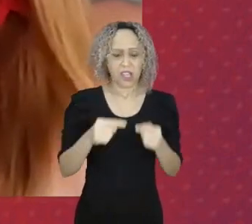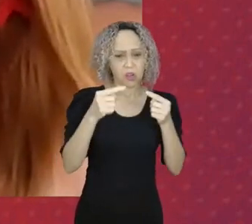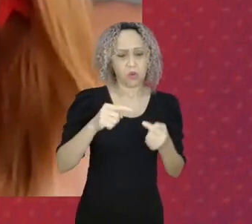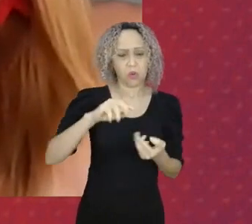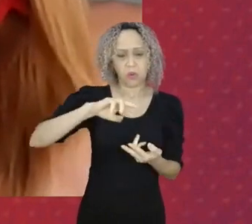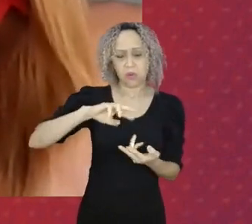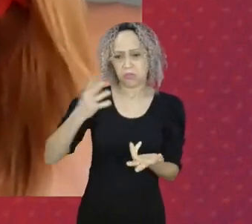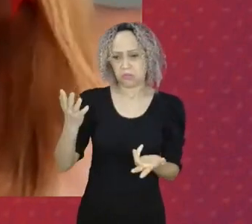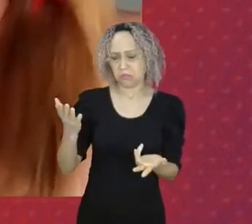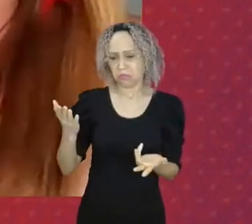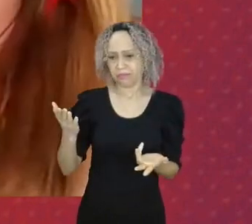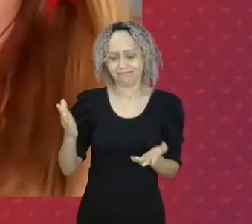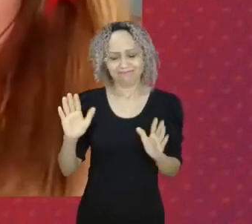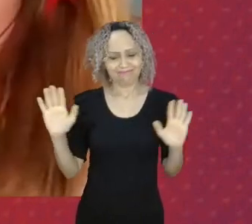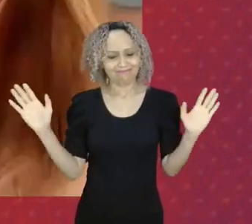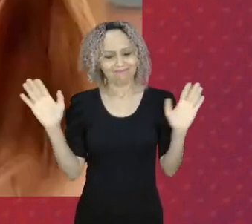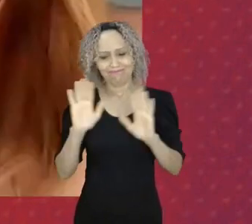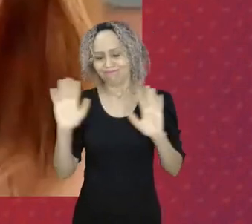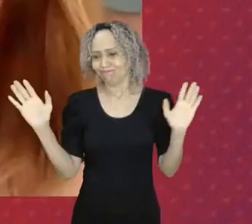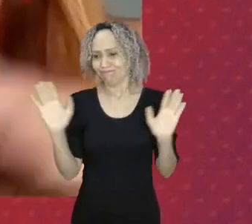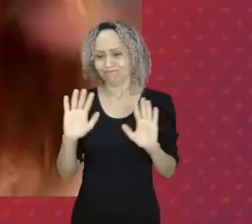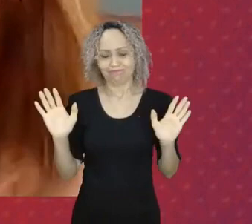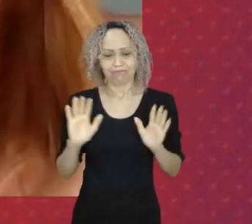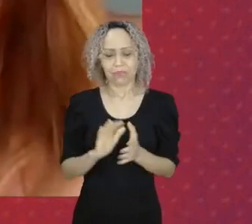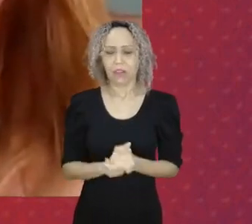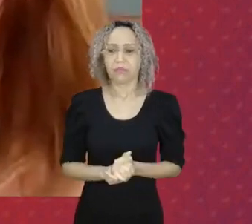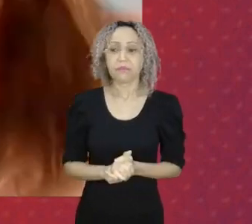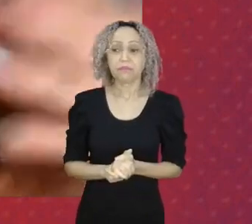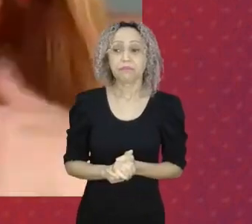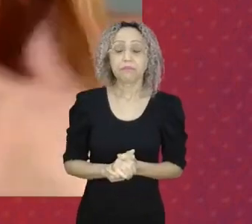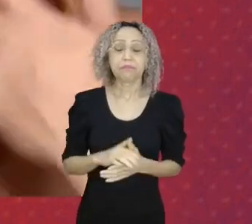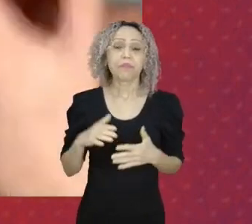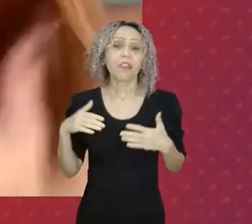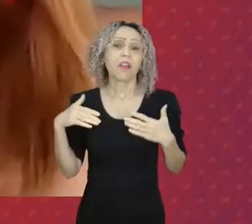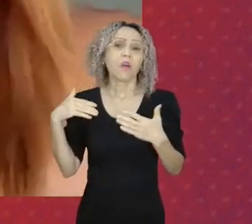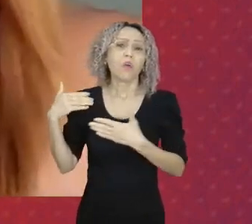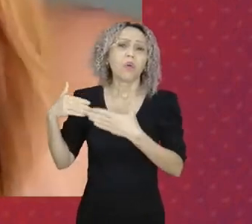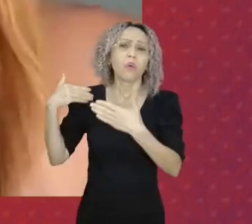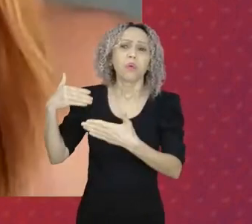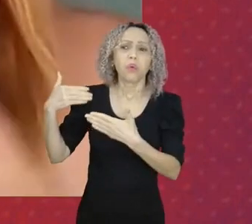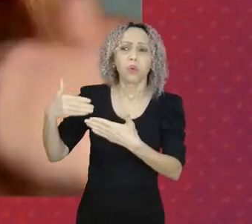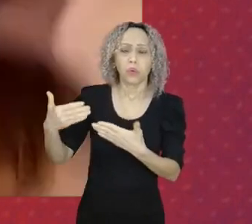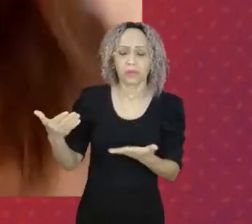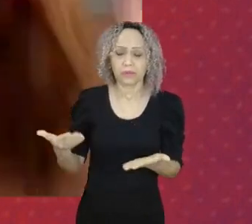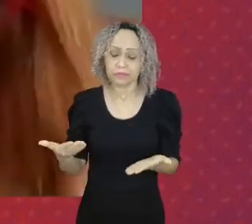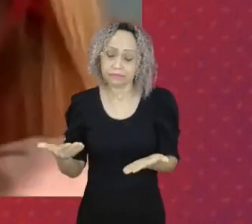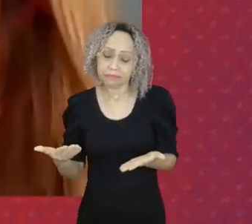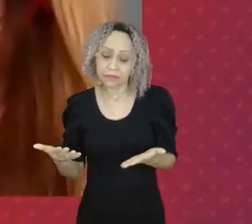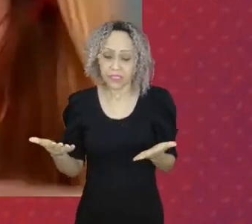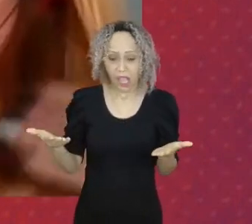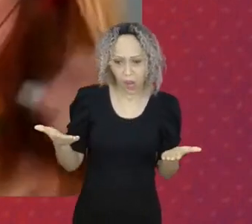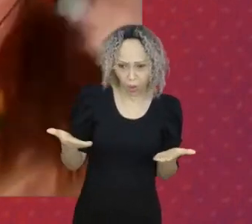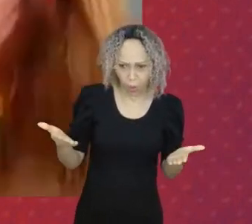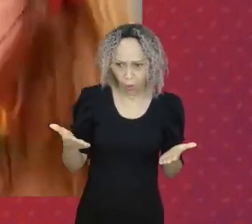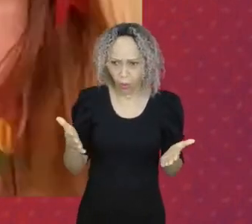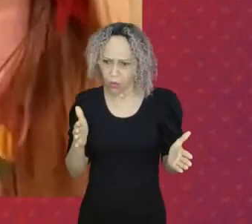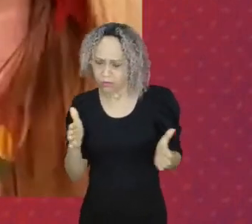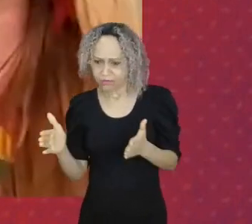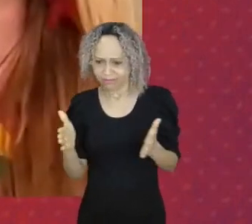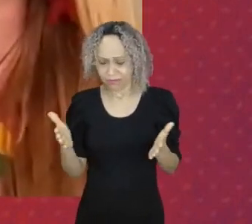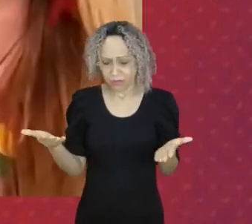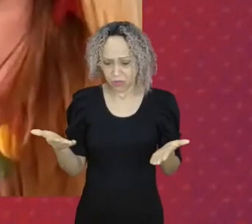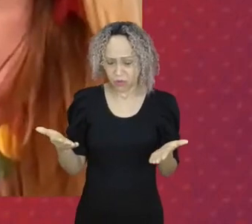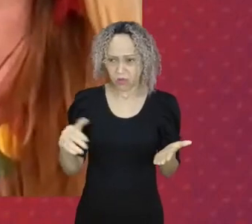genitália. Então, ao longo da vida, hoje mais, porque a gente se coloca, né, a gente se